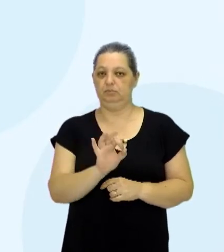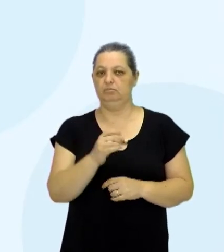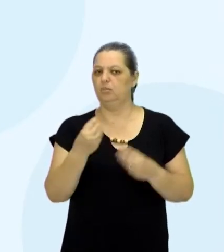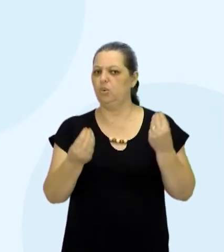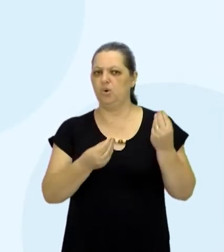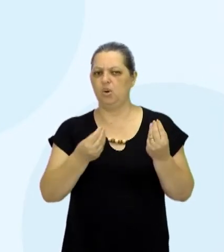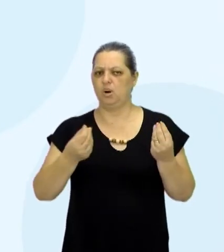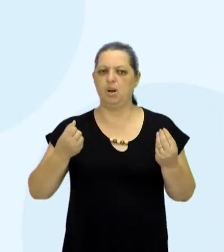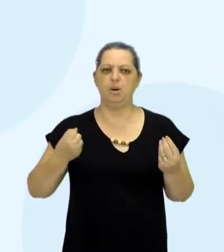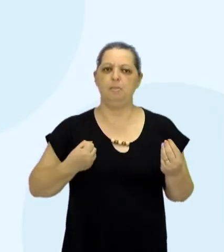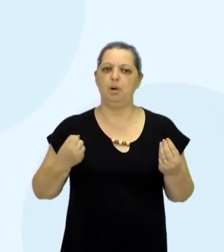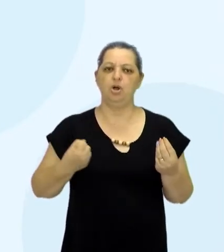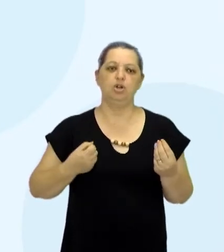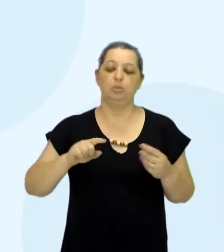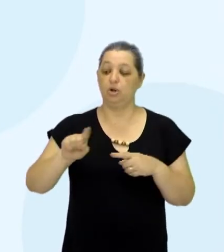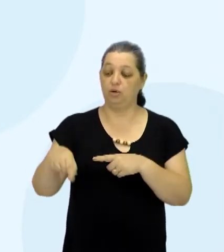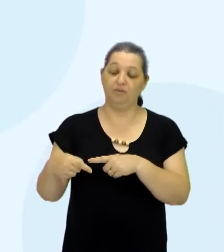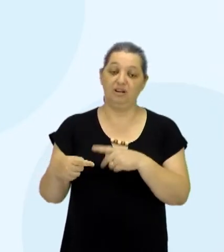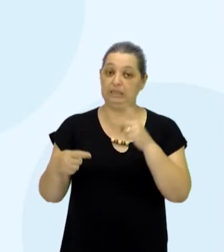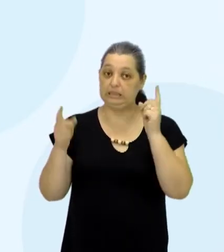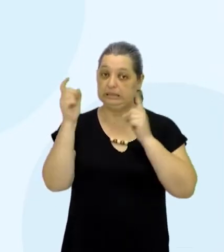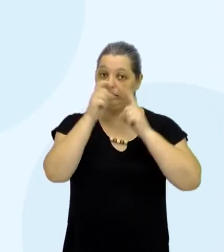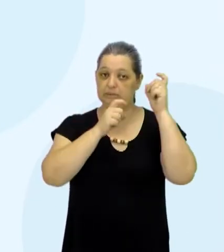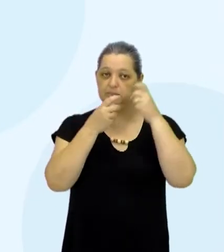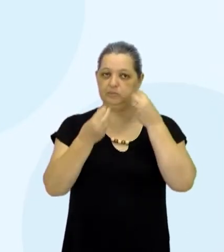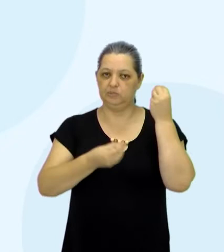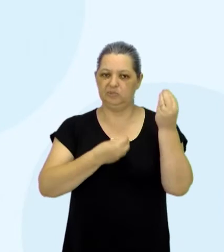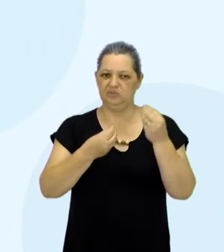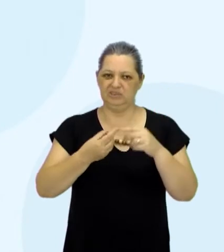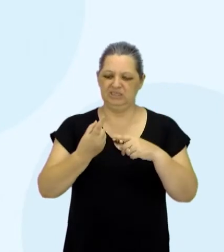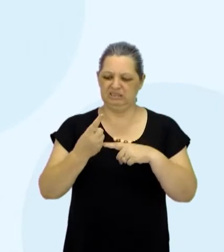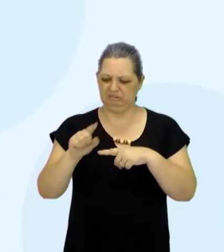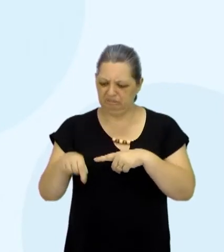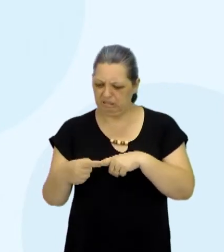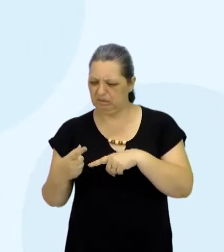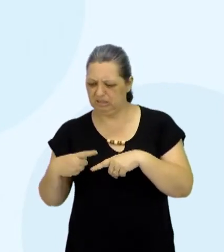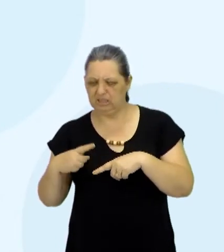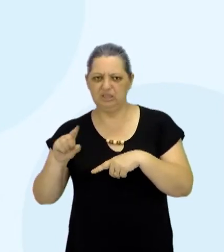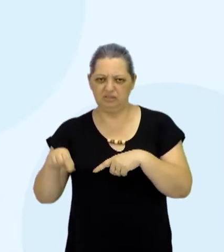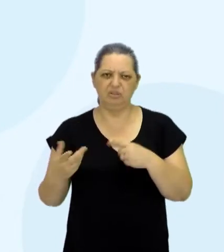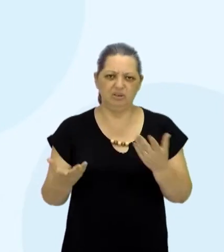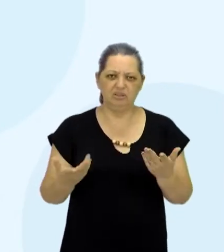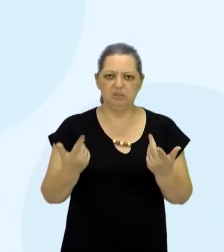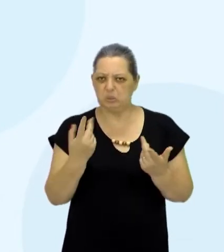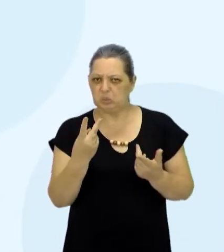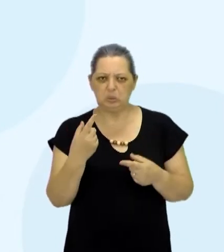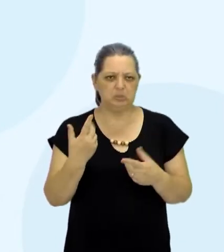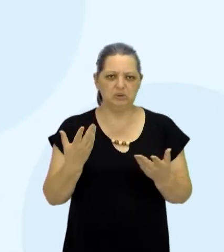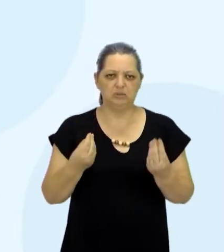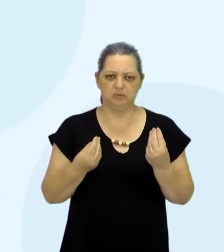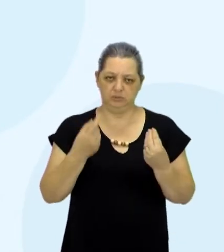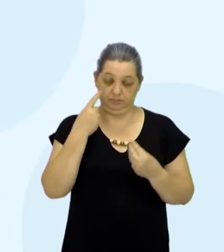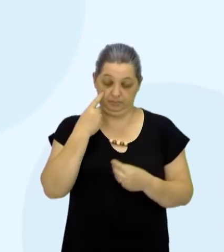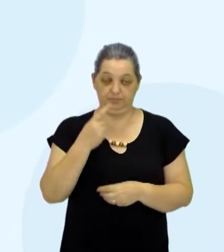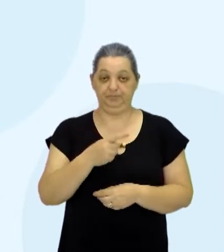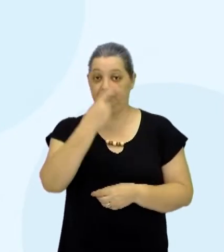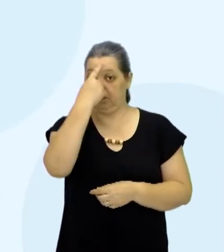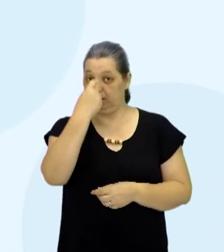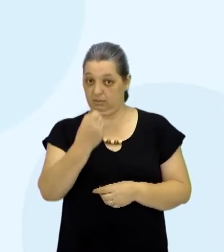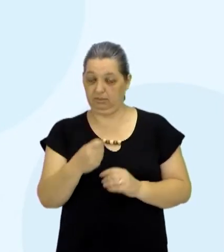com vírgula, que eu tô preocupada com essa vírgula. Se vai dar vírgula e já tem vírgula... Ah, tá. Então, 1,5%, vamos usar a ideia. Vai ser